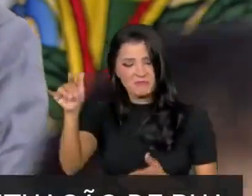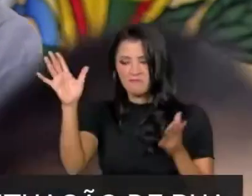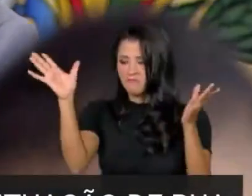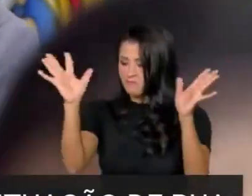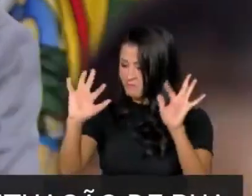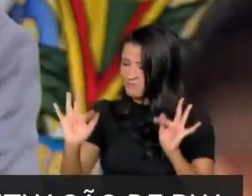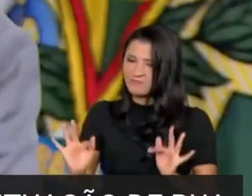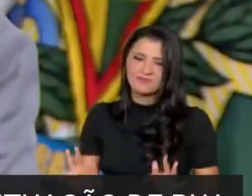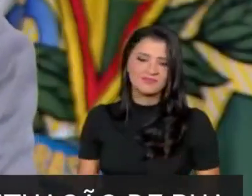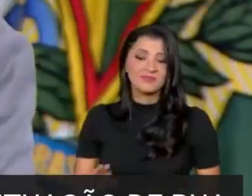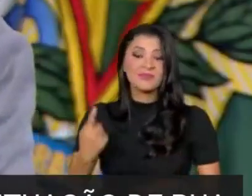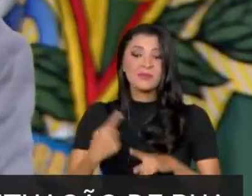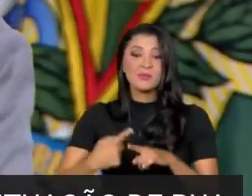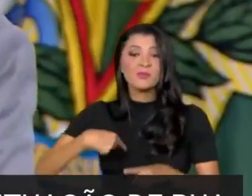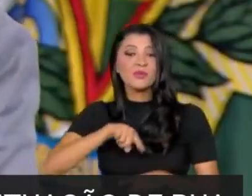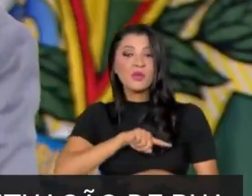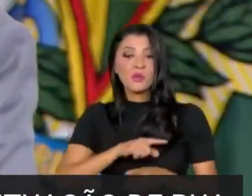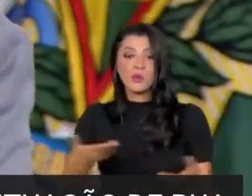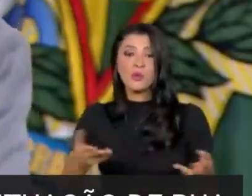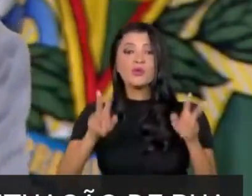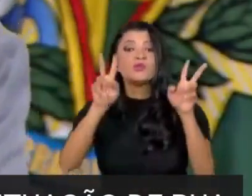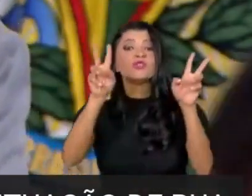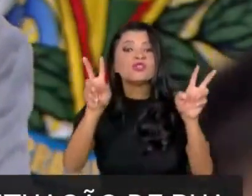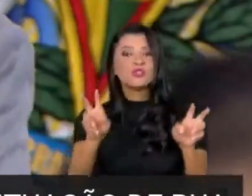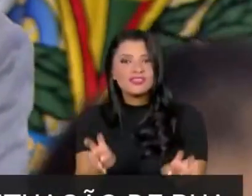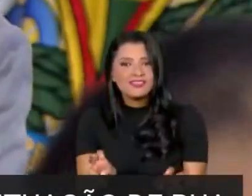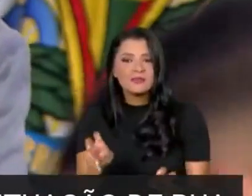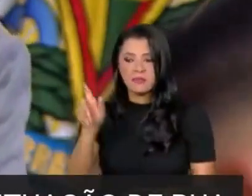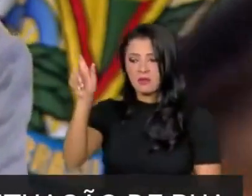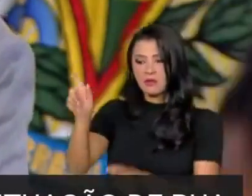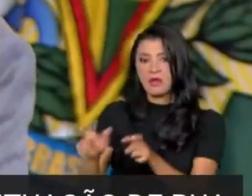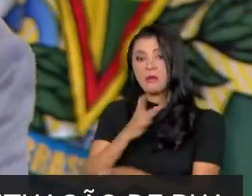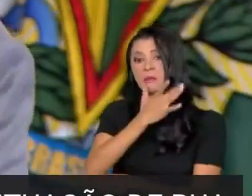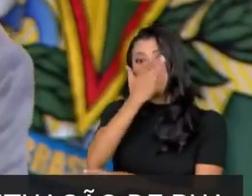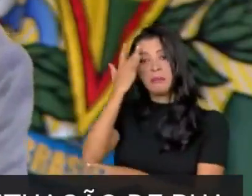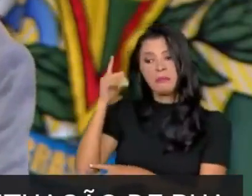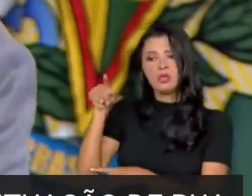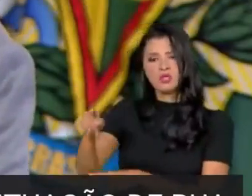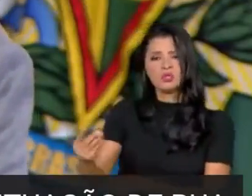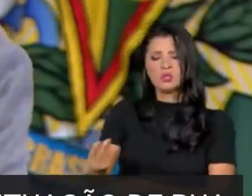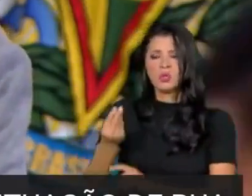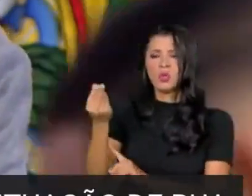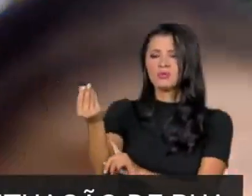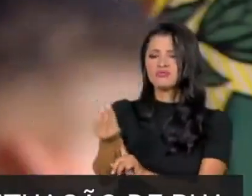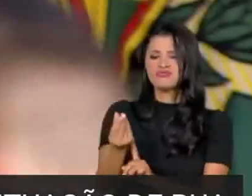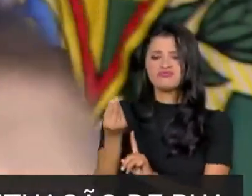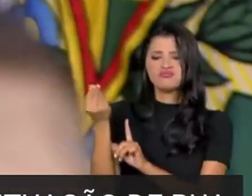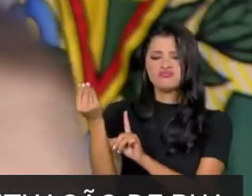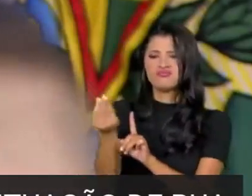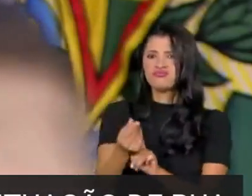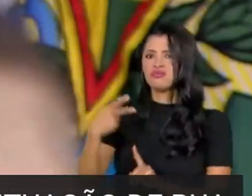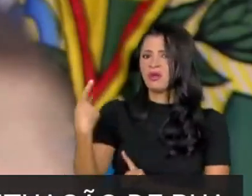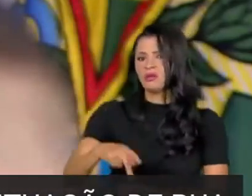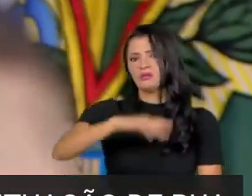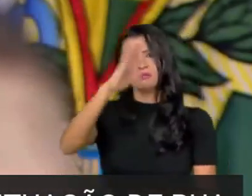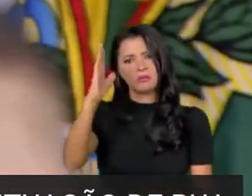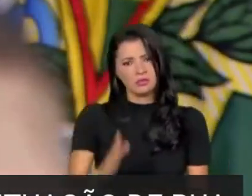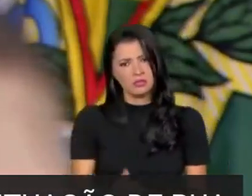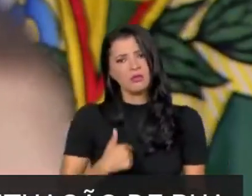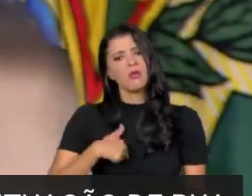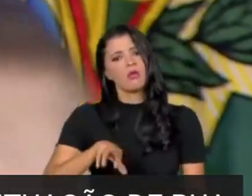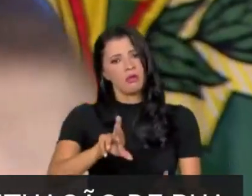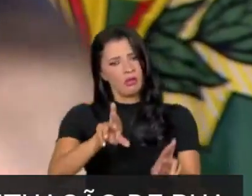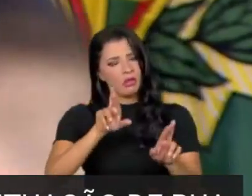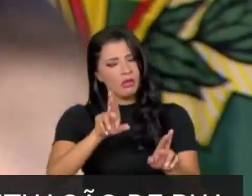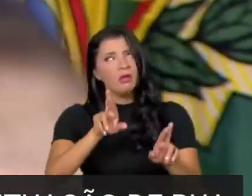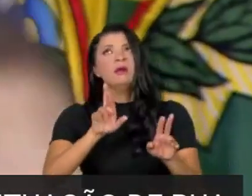feliz. Porque nós estamos tratando das pessoas mais vulneráveis nesse país. E eu espero que